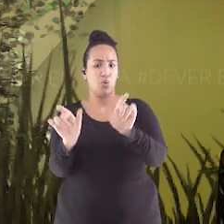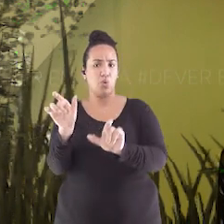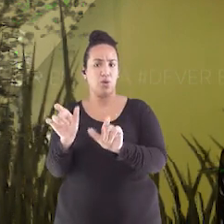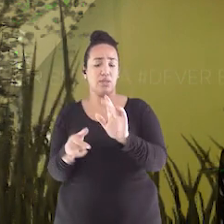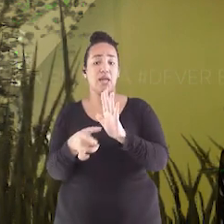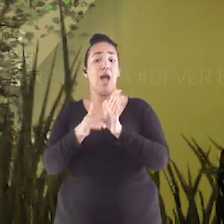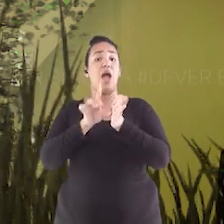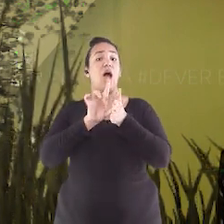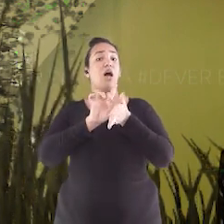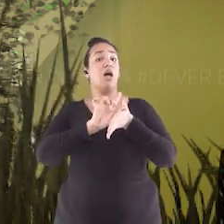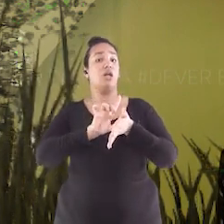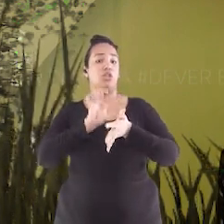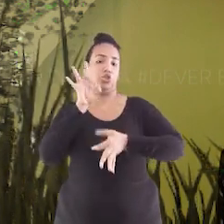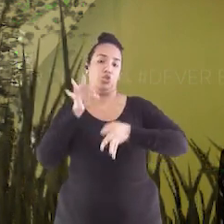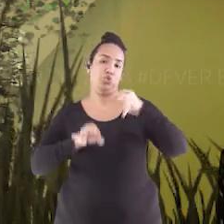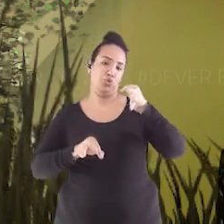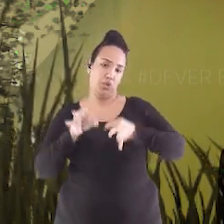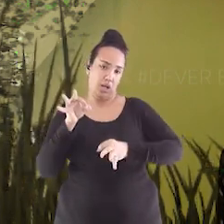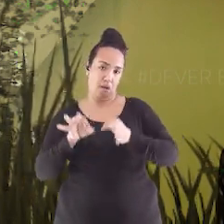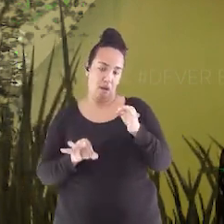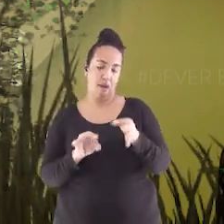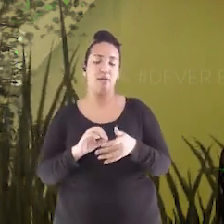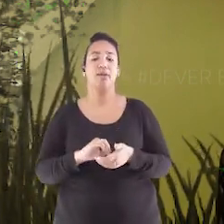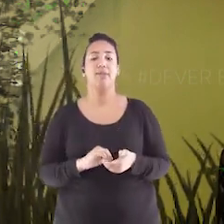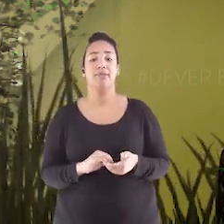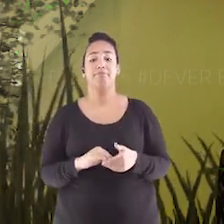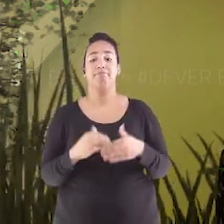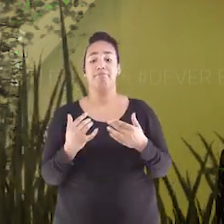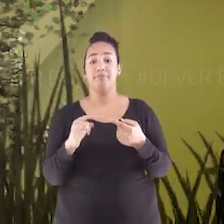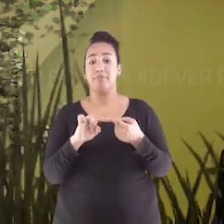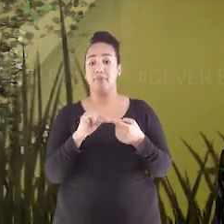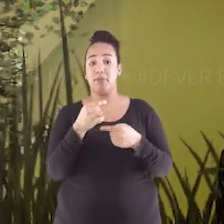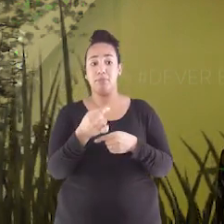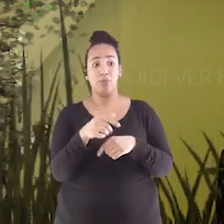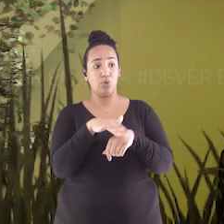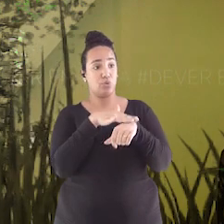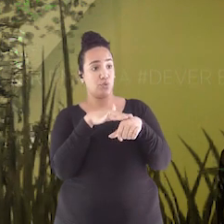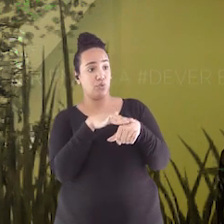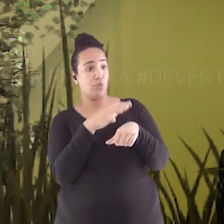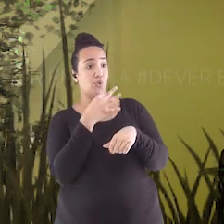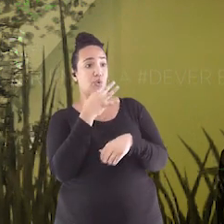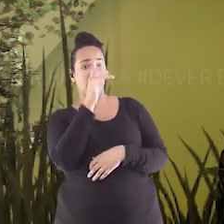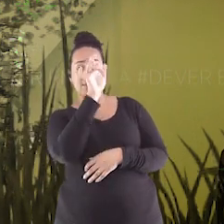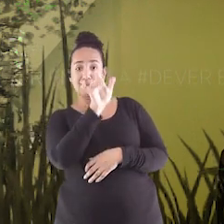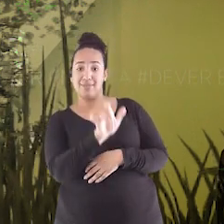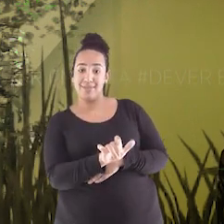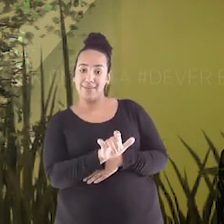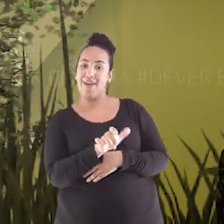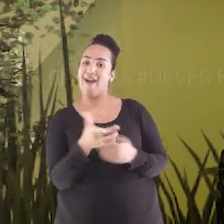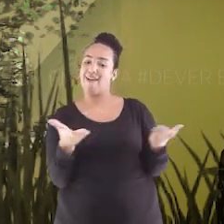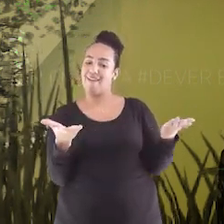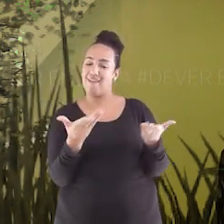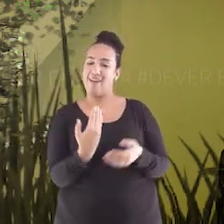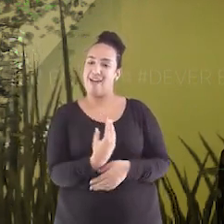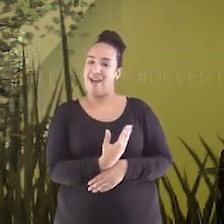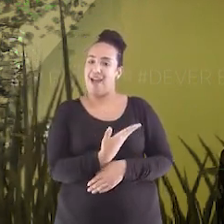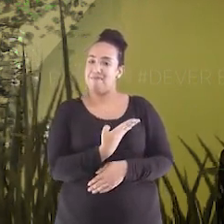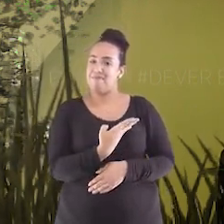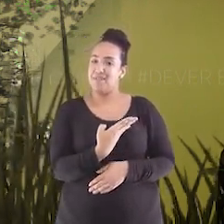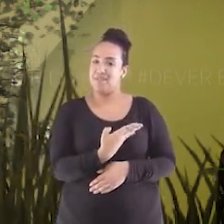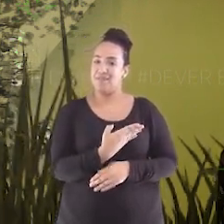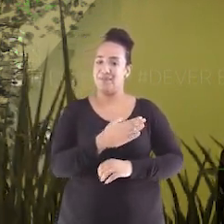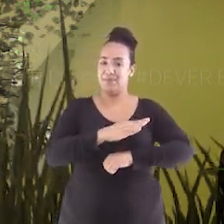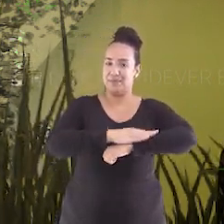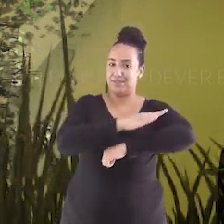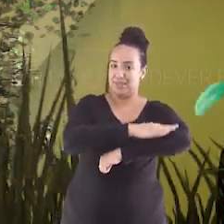pelas aparências. Depois de se conhecer, nasceu uma grande amizade entre o sapo Jove